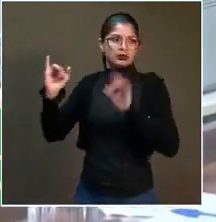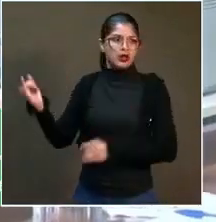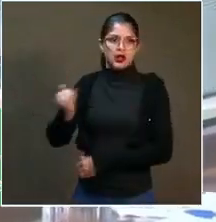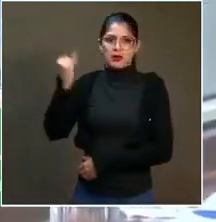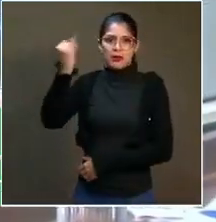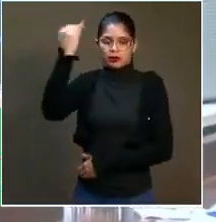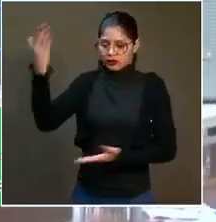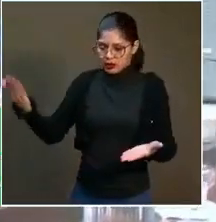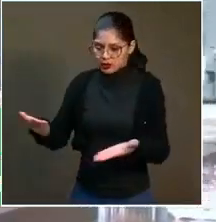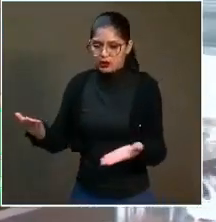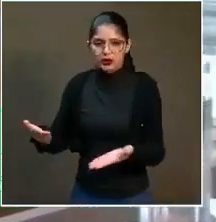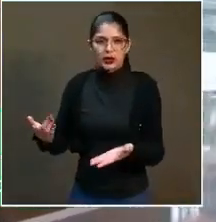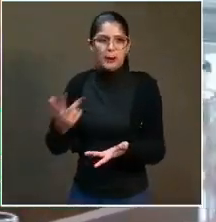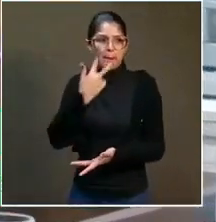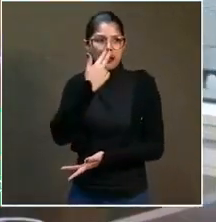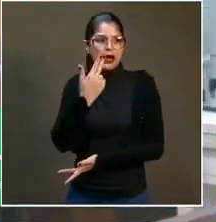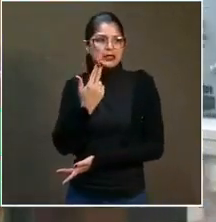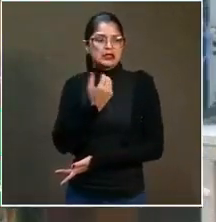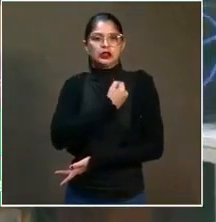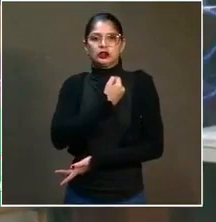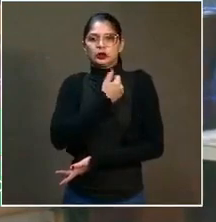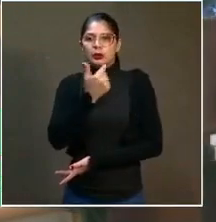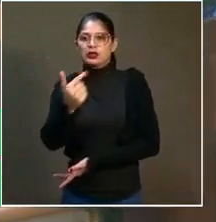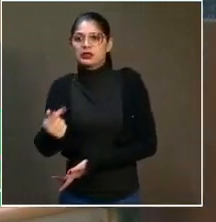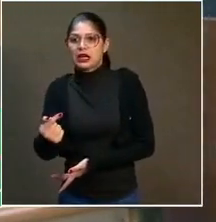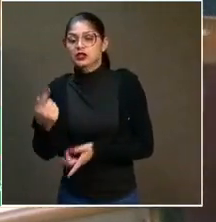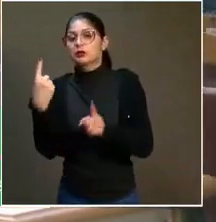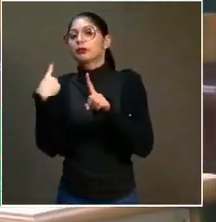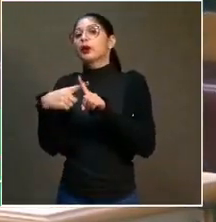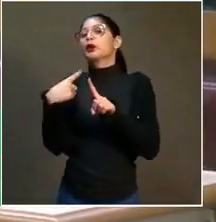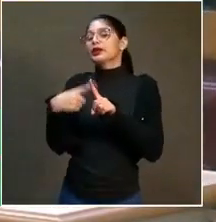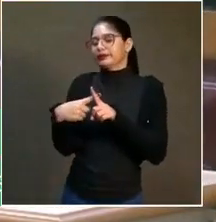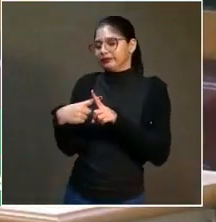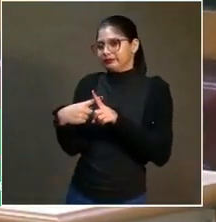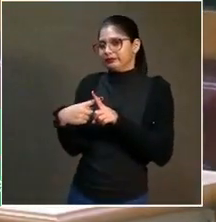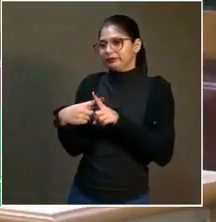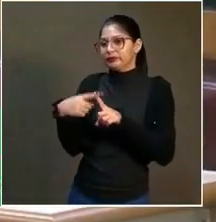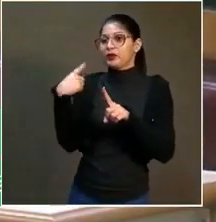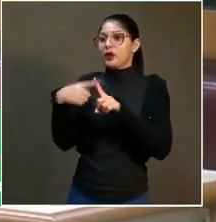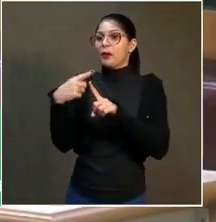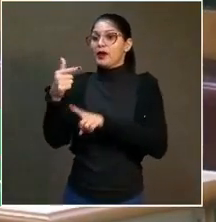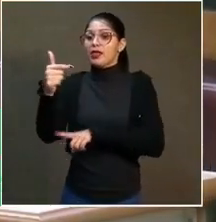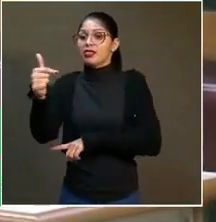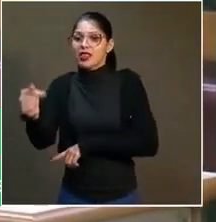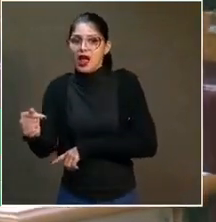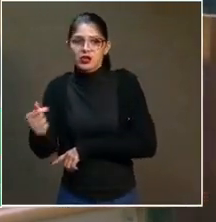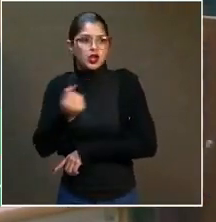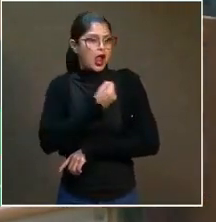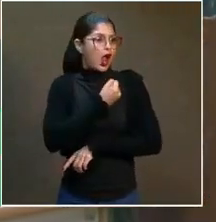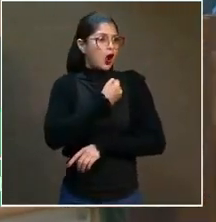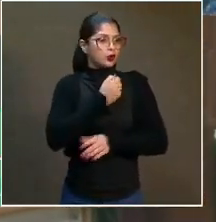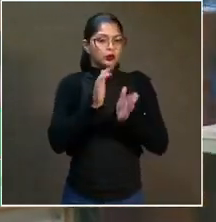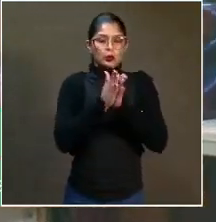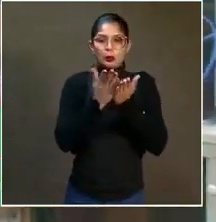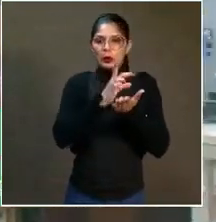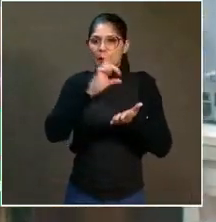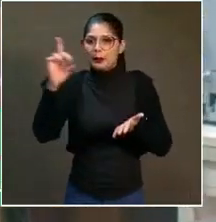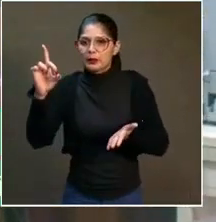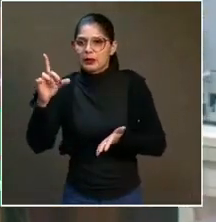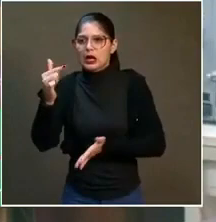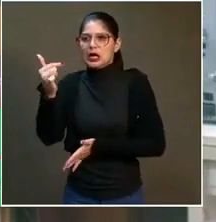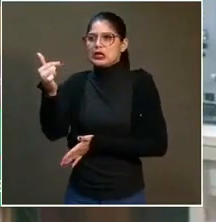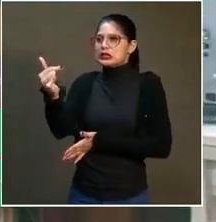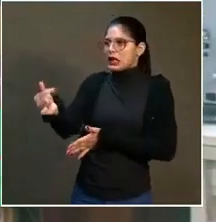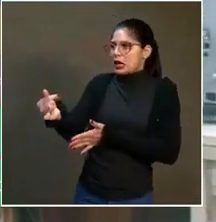Não estão em número de 7 por coincidência. 7 é o número bíblico. 7 falando